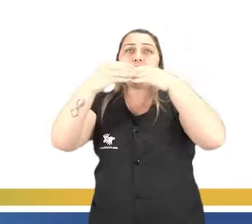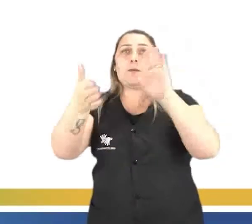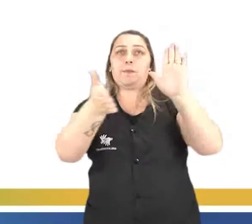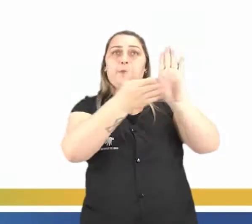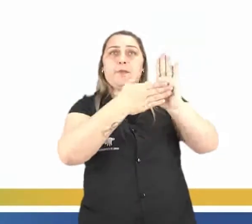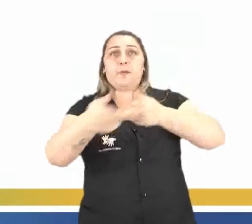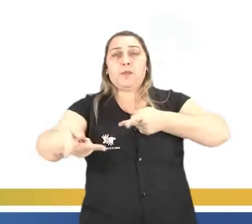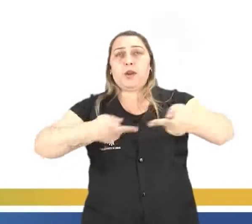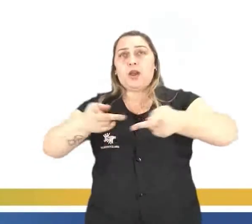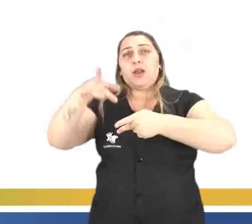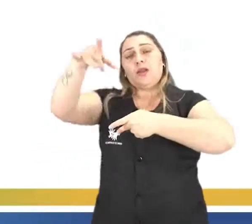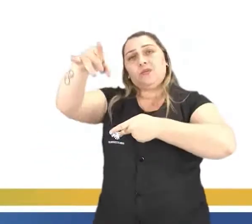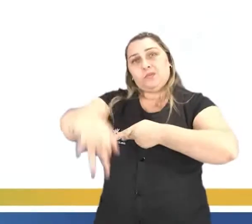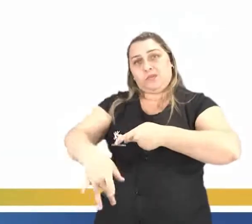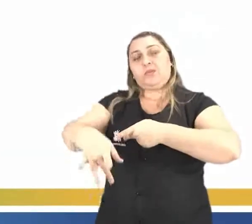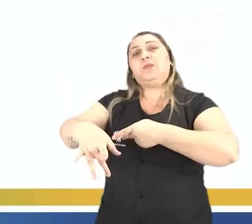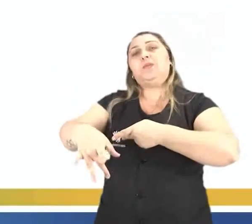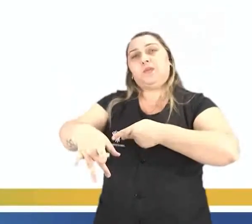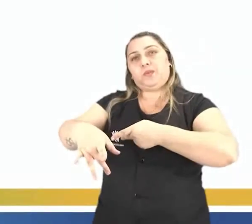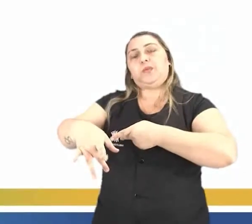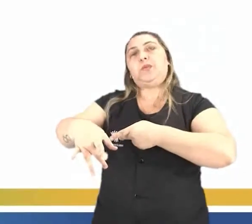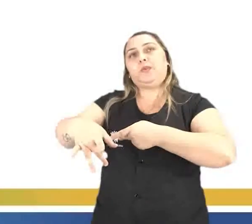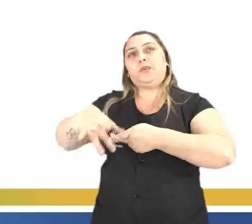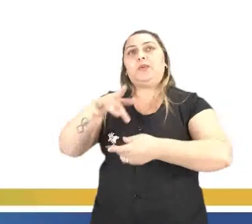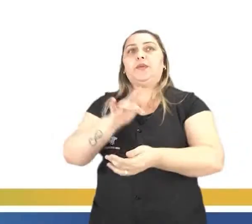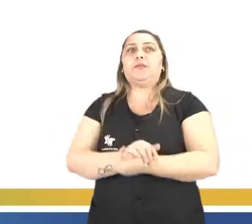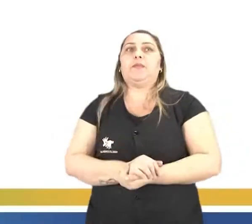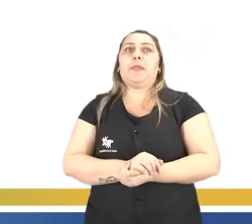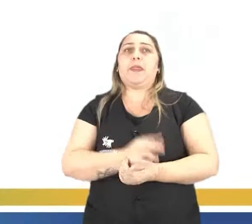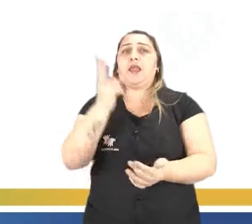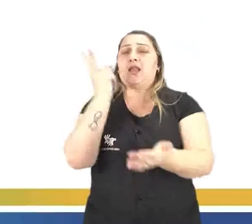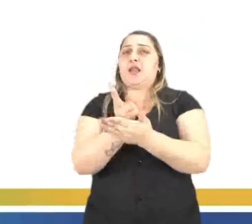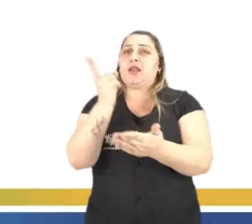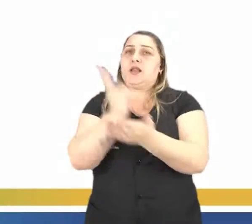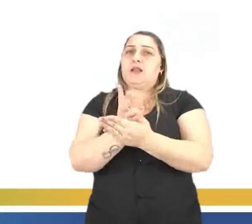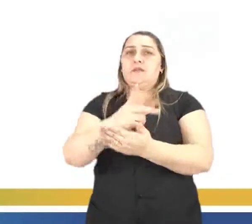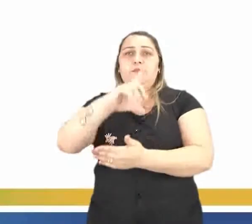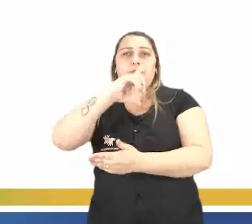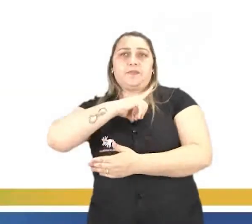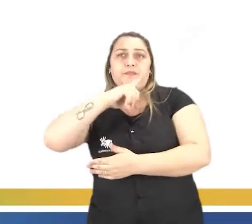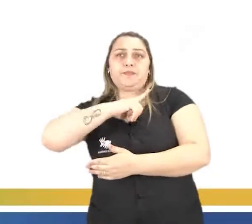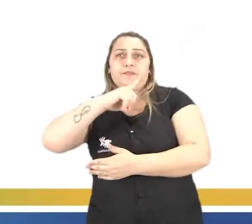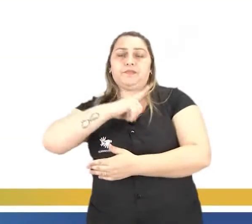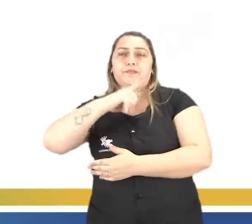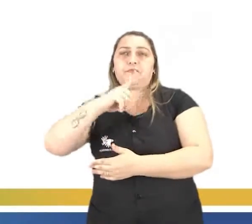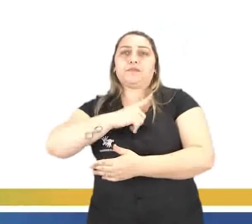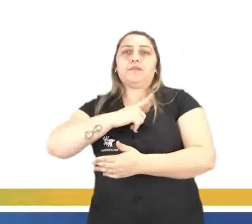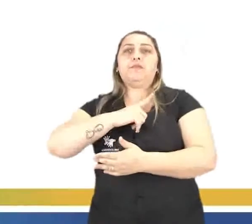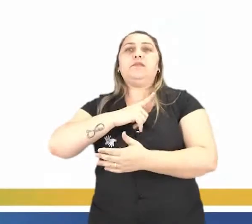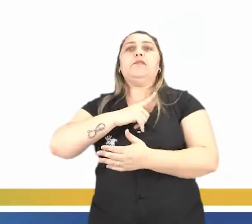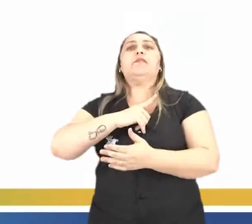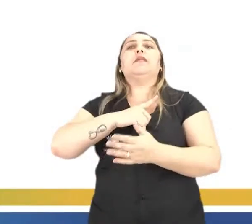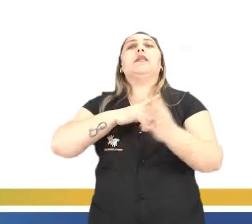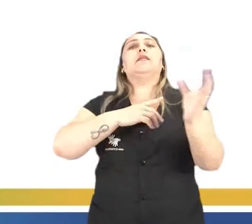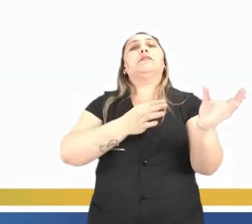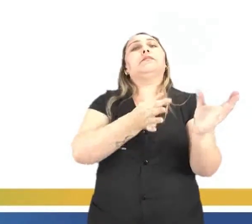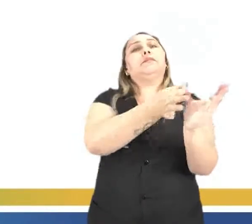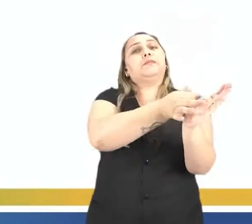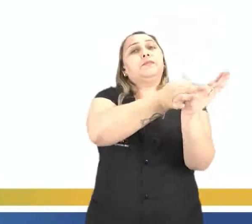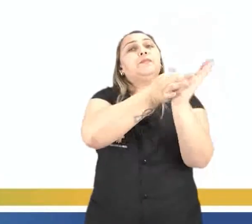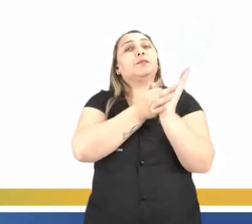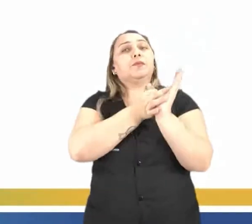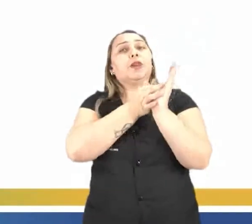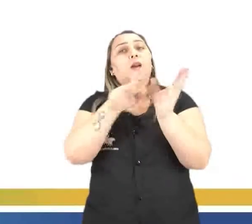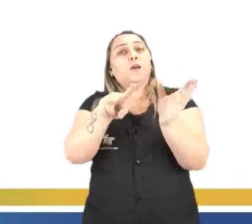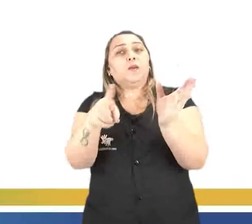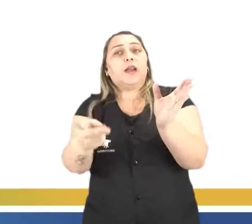projeto às últimas consequências. Tá bom? Então, sempre que tiver aí essas conjunções coordenativas intercaladas,